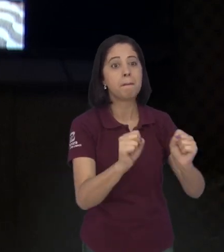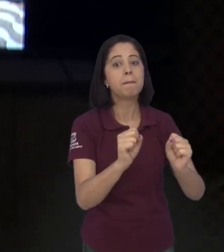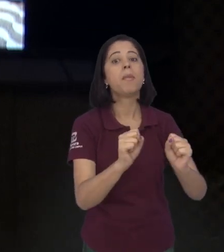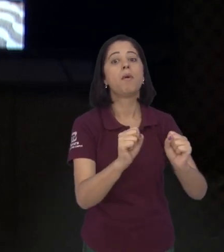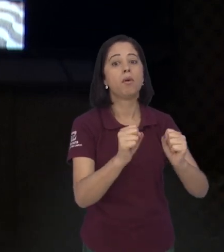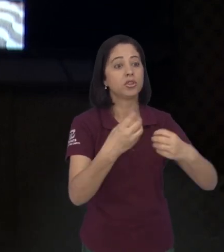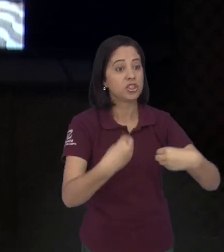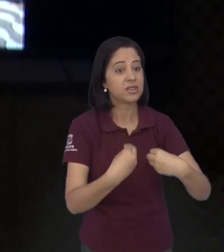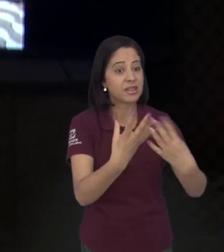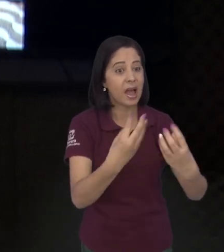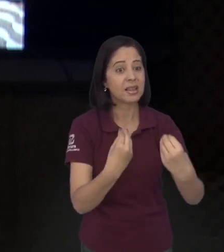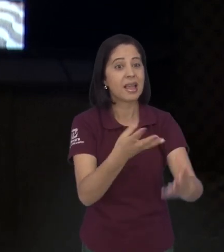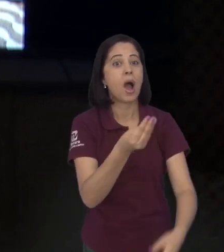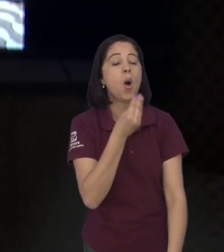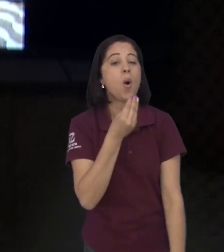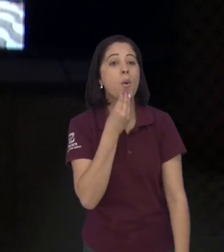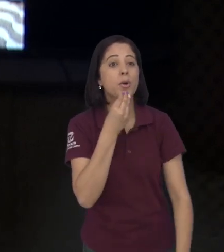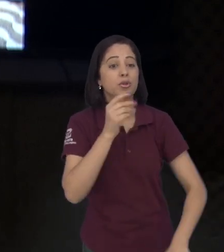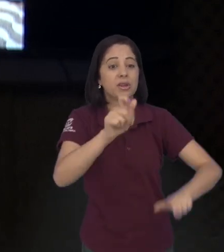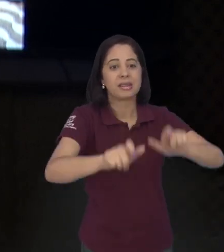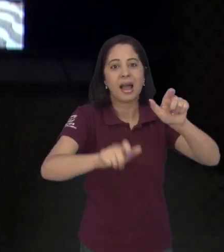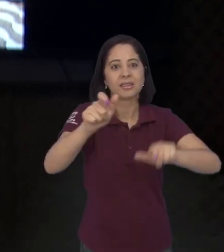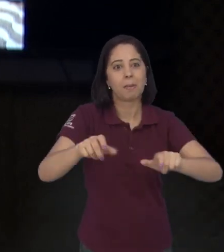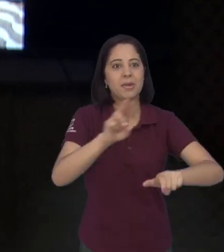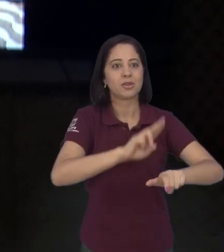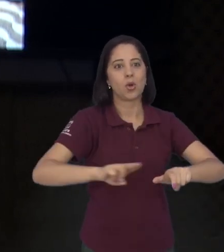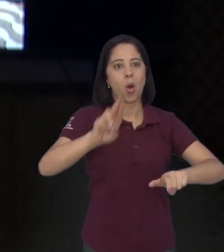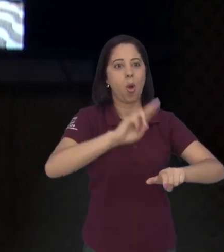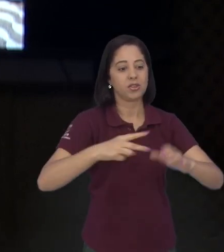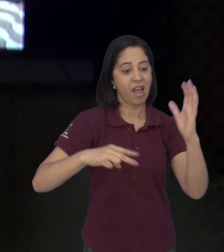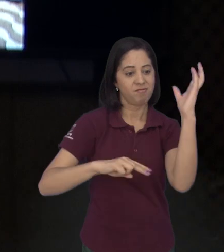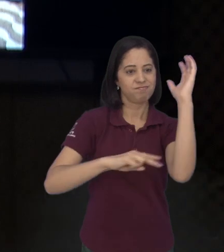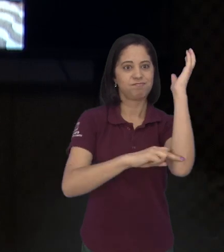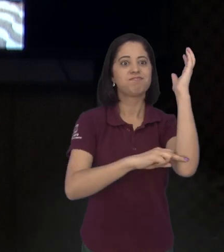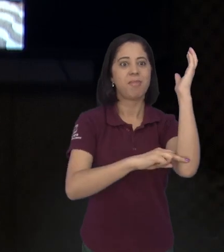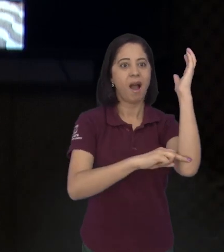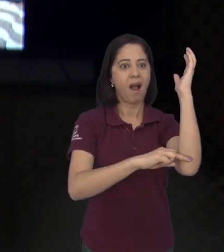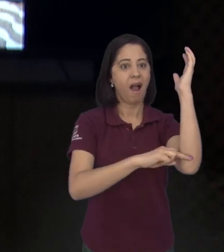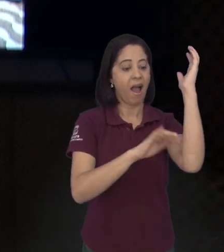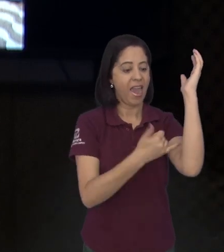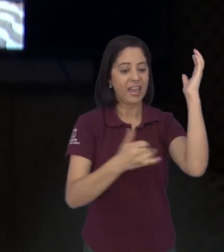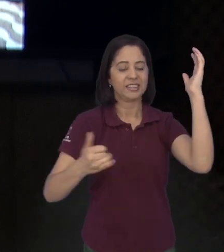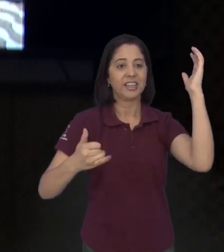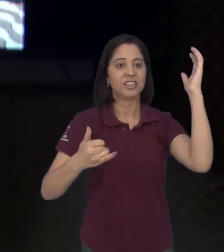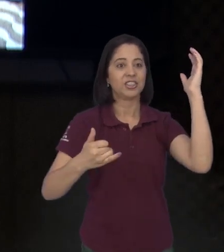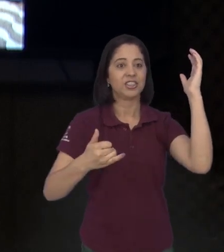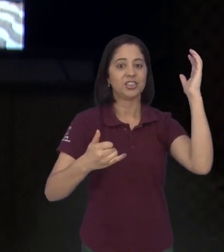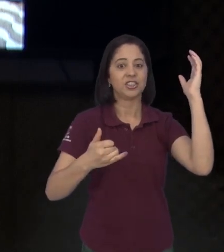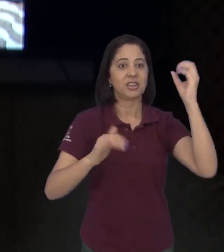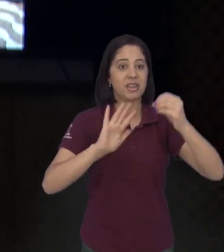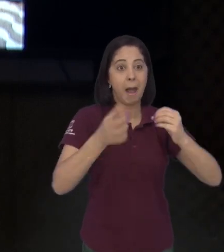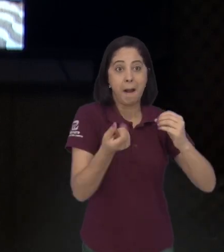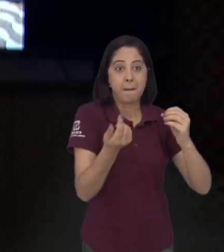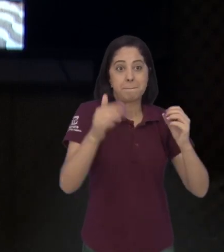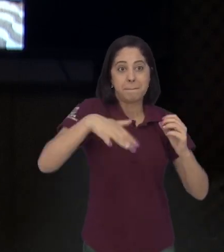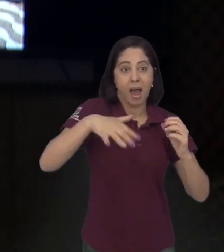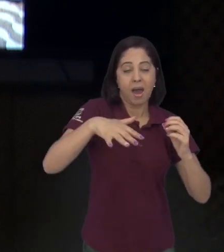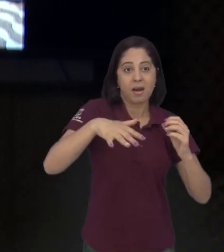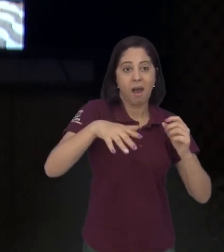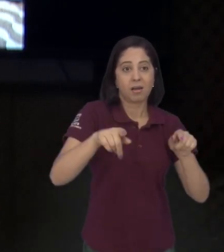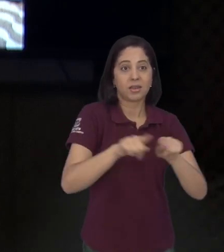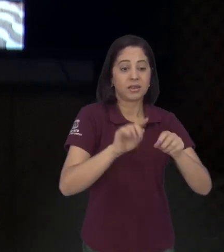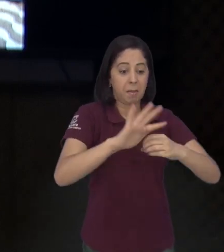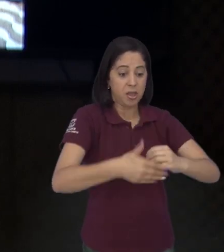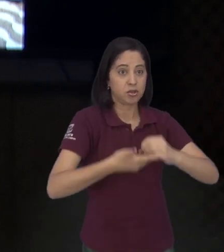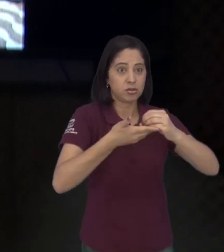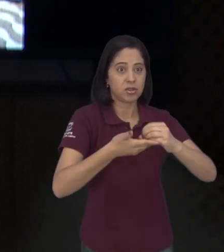você disponibiliza isso para a população, para os visitantes, para os transeuntes de São José. Uma energia limpa, renovável, barata